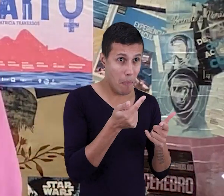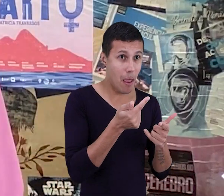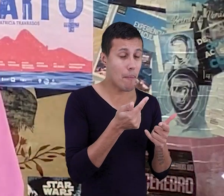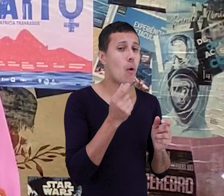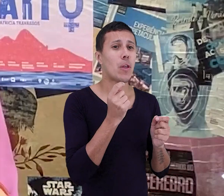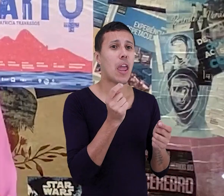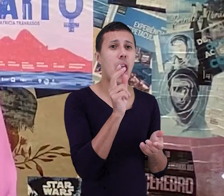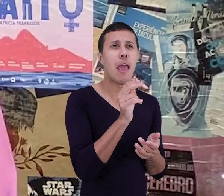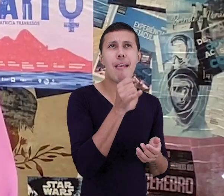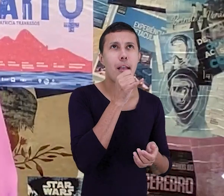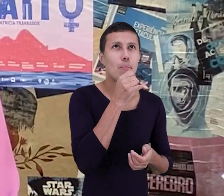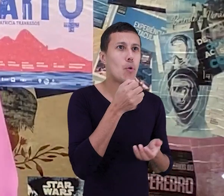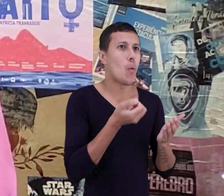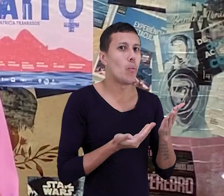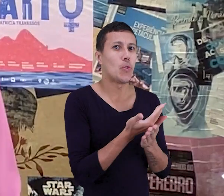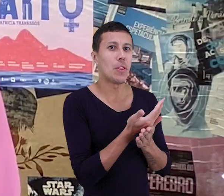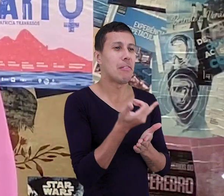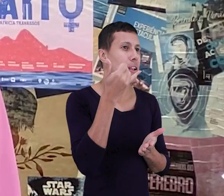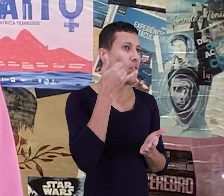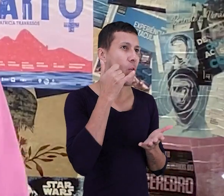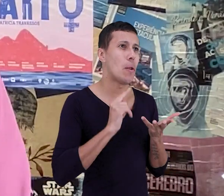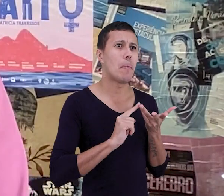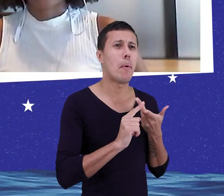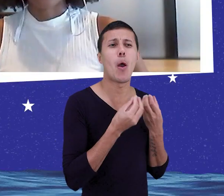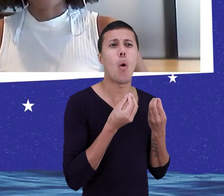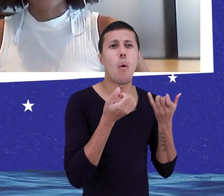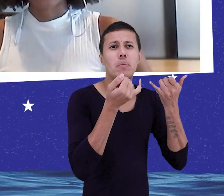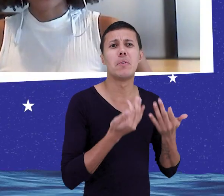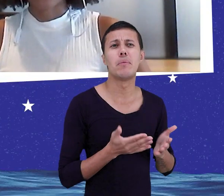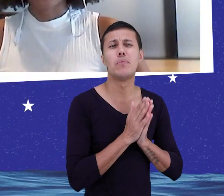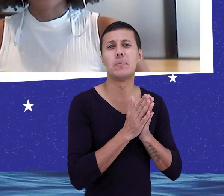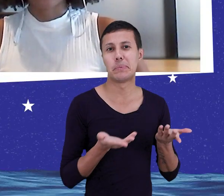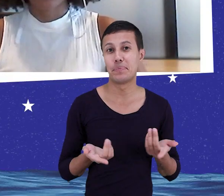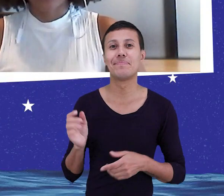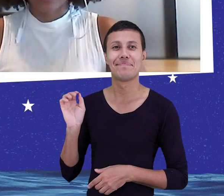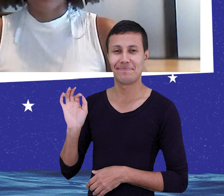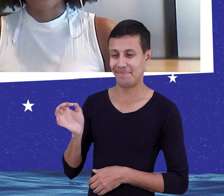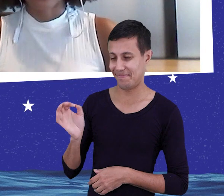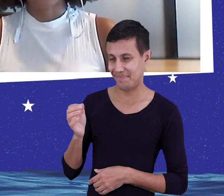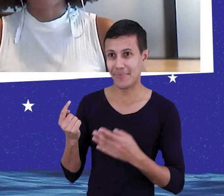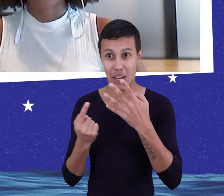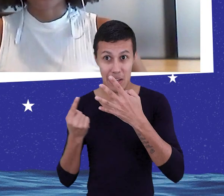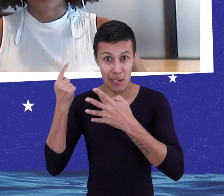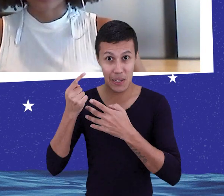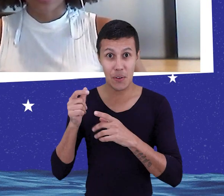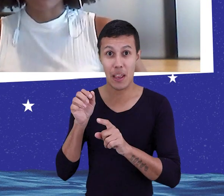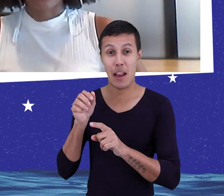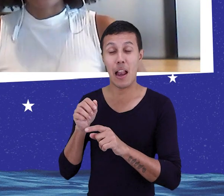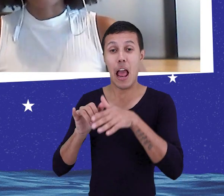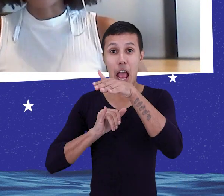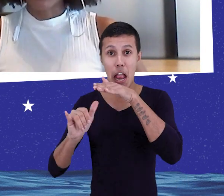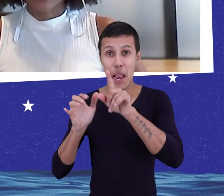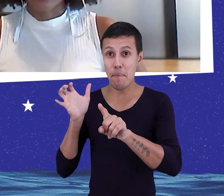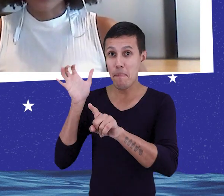principalmente. Conta telefônica, de celular, de operadora, como é que é isso? Exatamente, né? A única instância é uma fintech de impacto